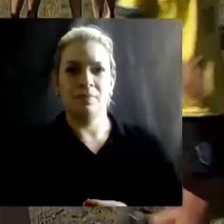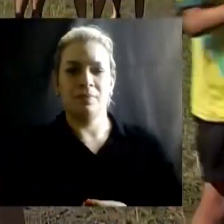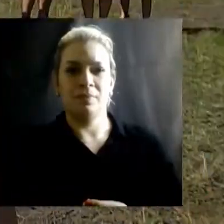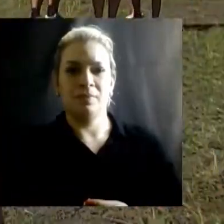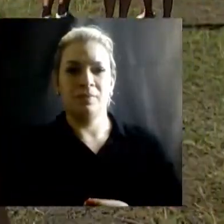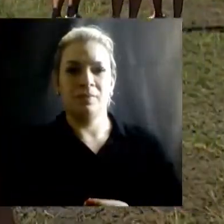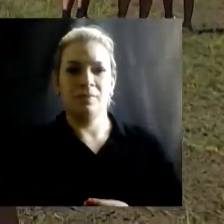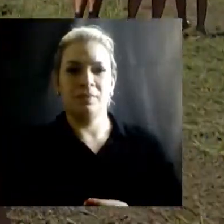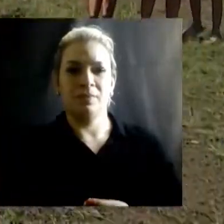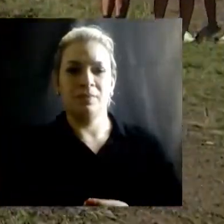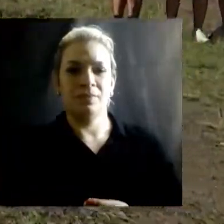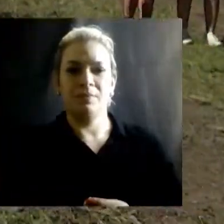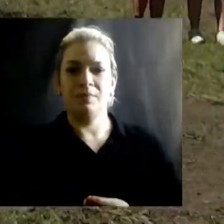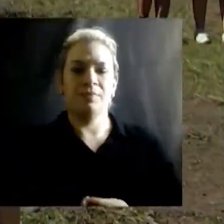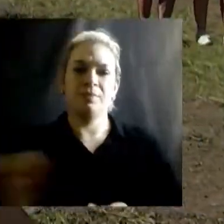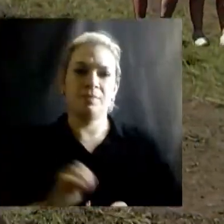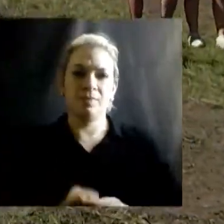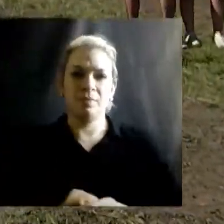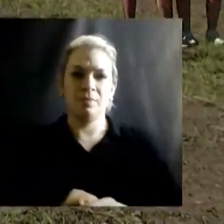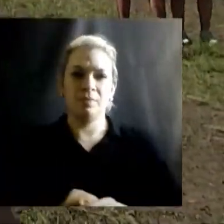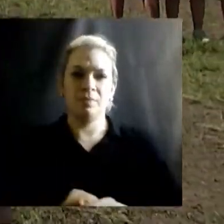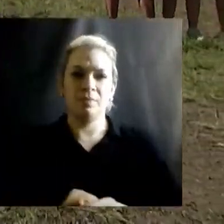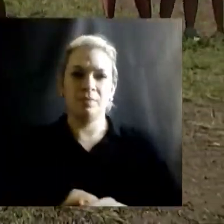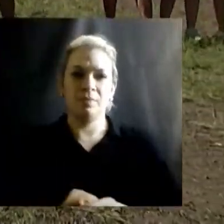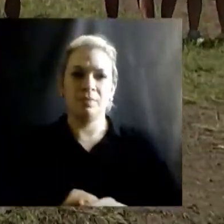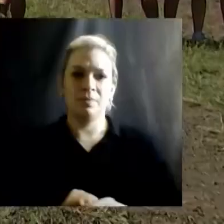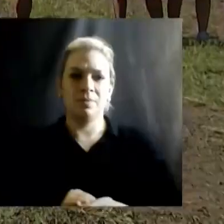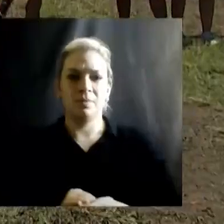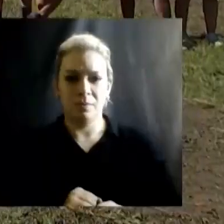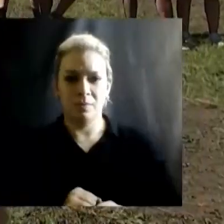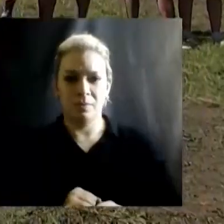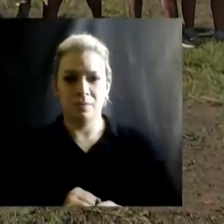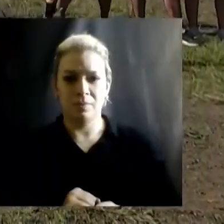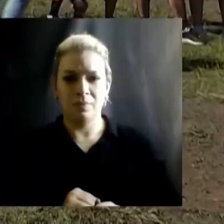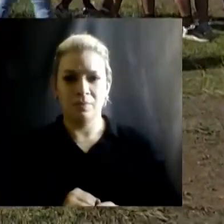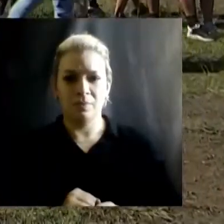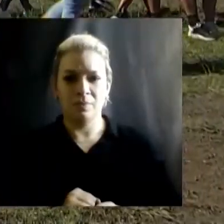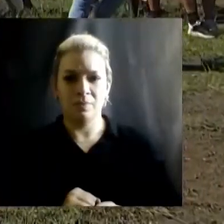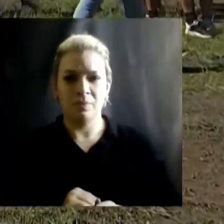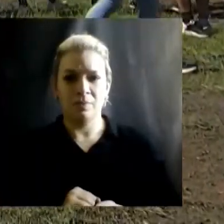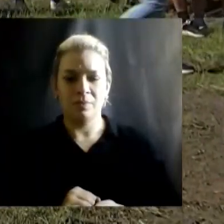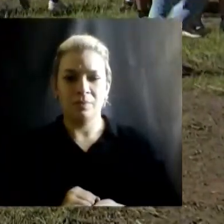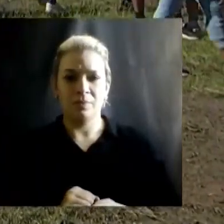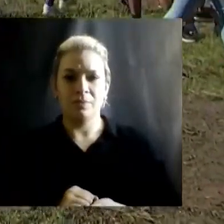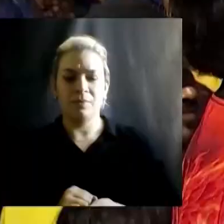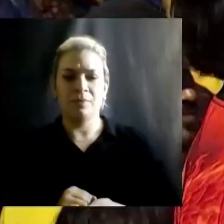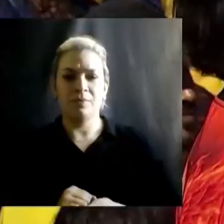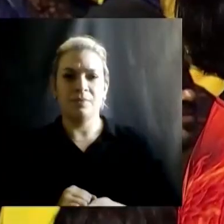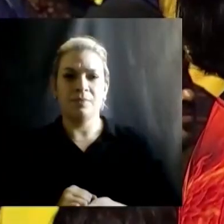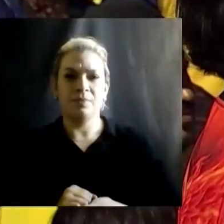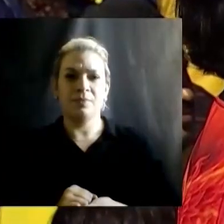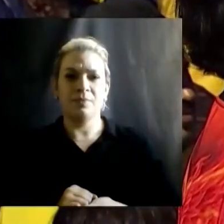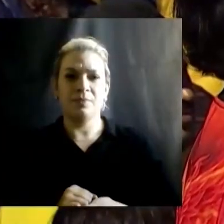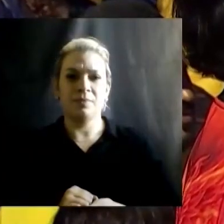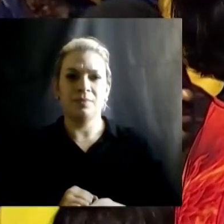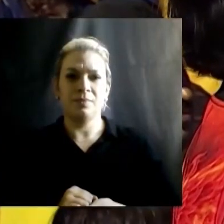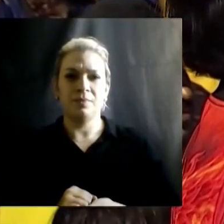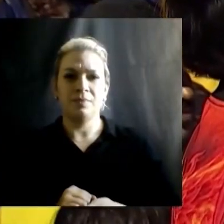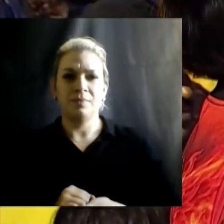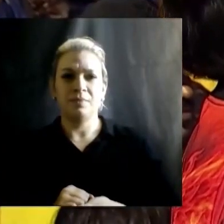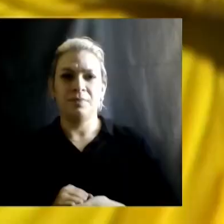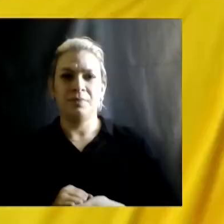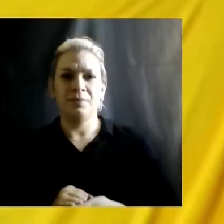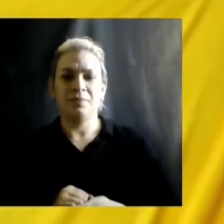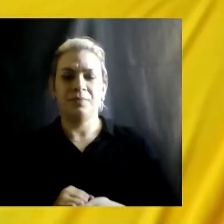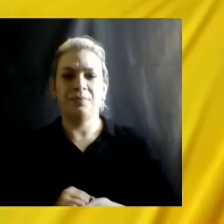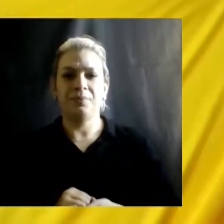secretário? Eu acho que se for 1-0 tá ótimo, desde que a gente ganhe. Já nos primeiros